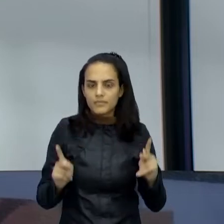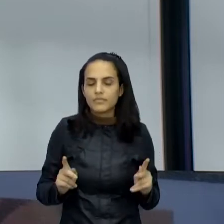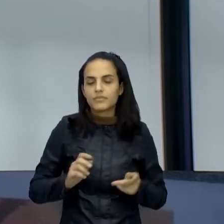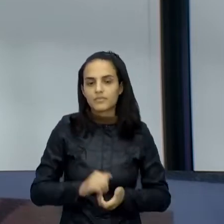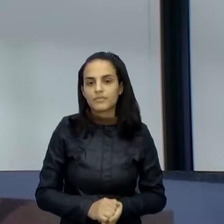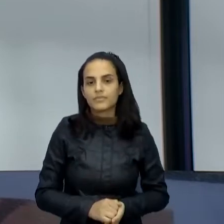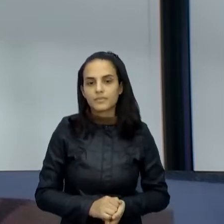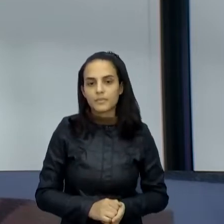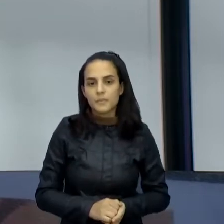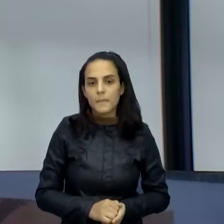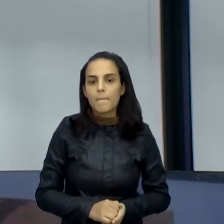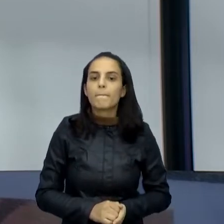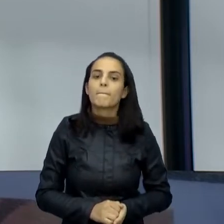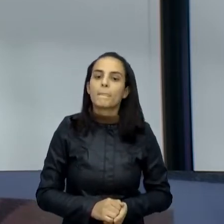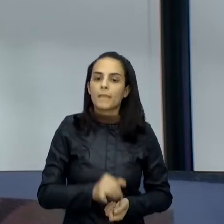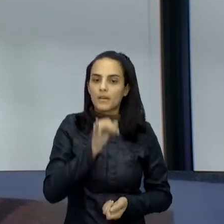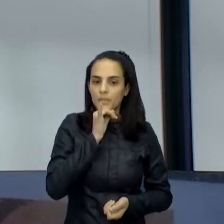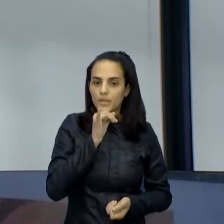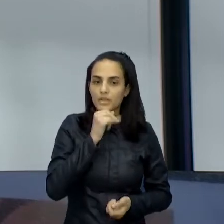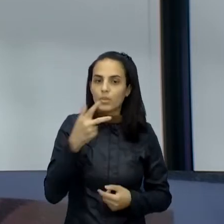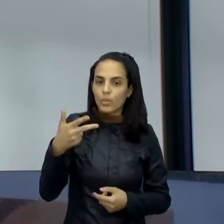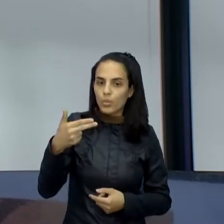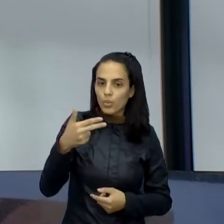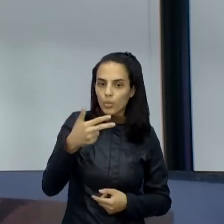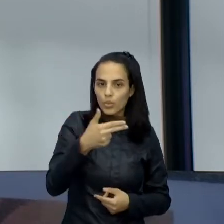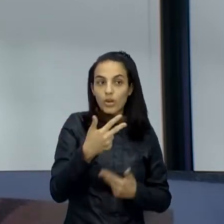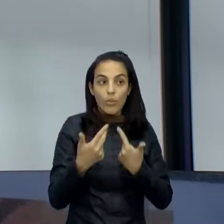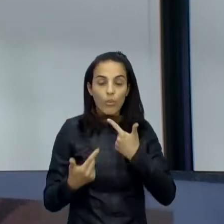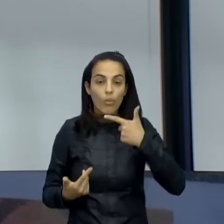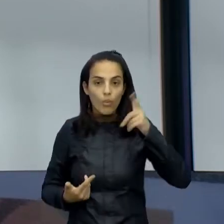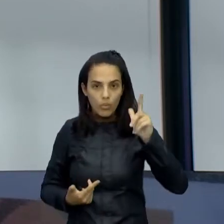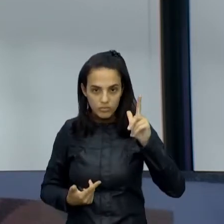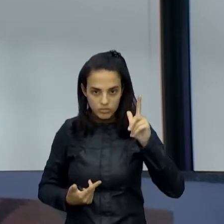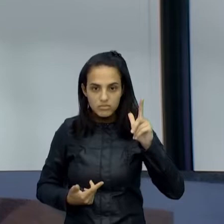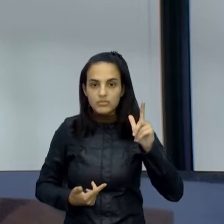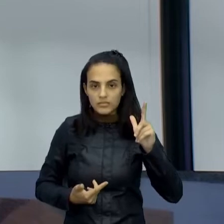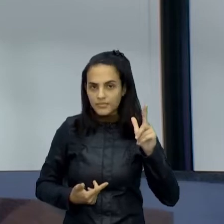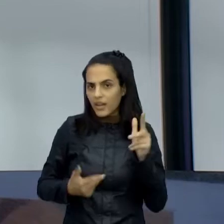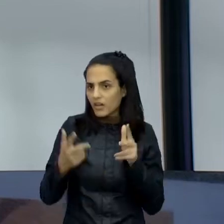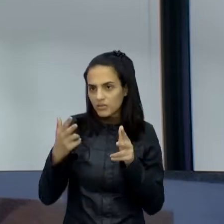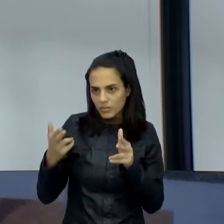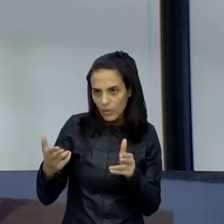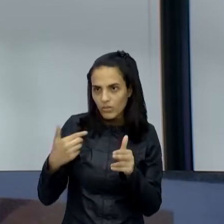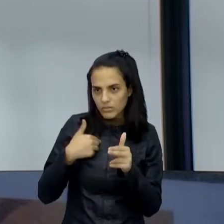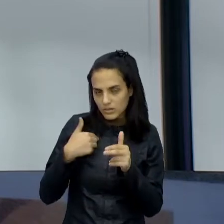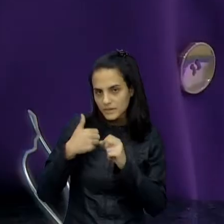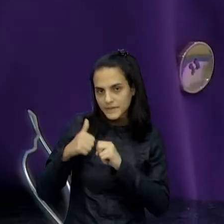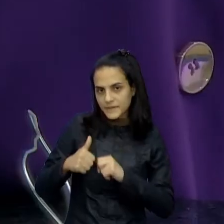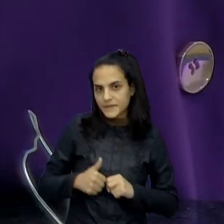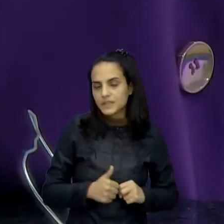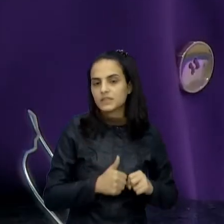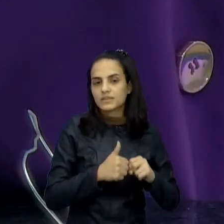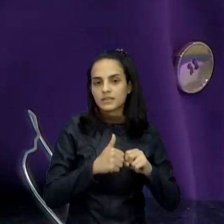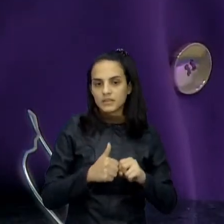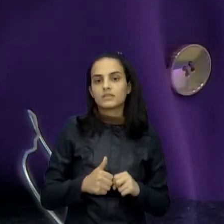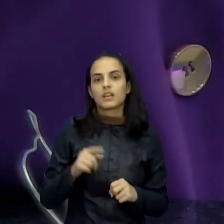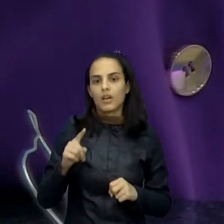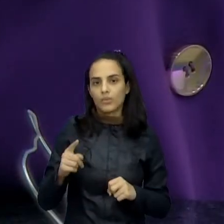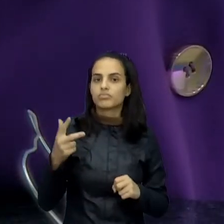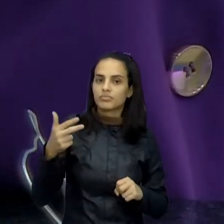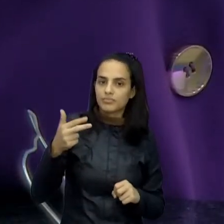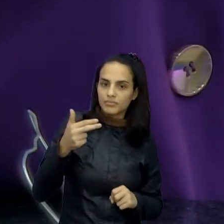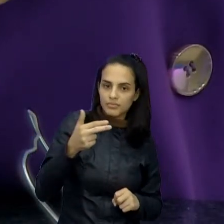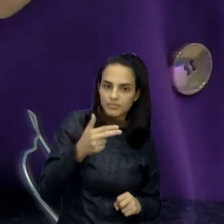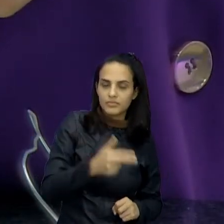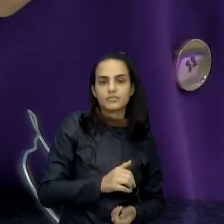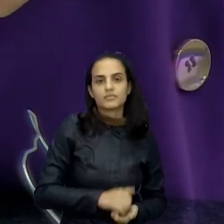fazer? Peguei aqui, cortei o outro fundo da latinha, a mesma que eu cortei para fazer a nossa turbina, eu fiz esse corte aqui, ó,